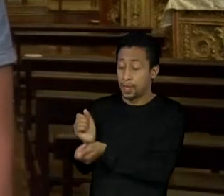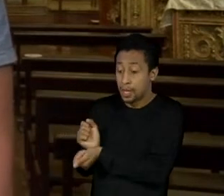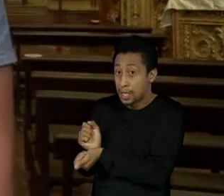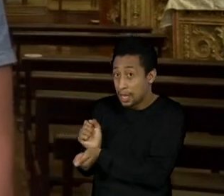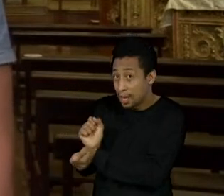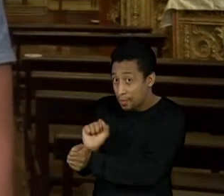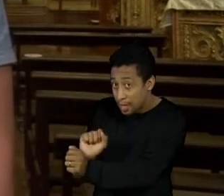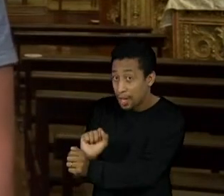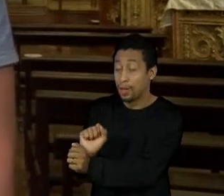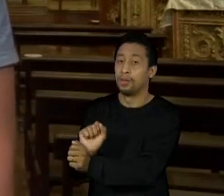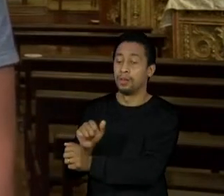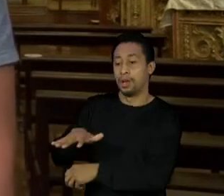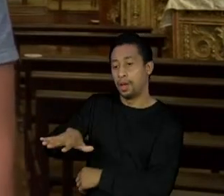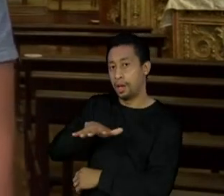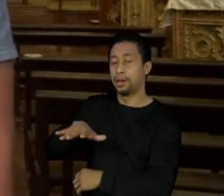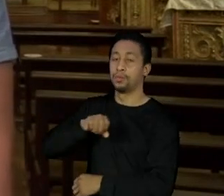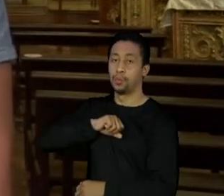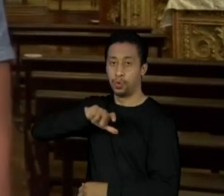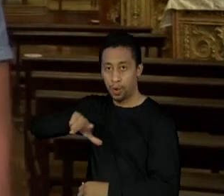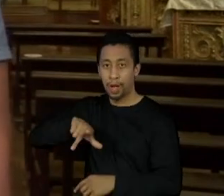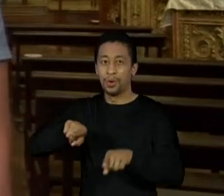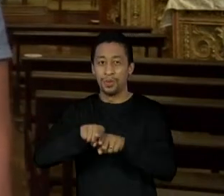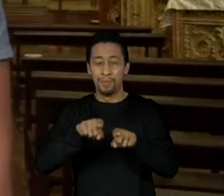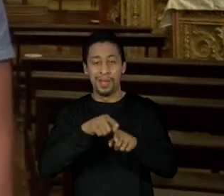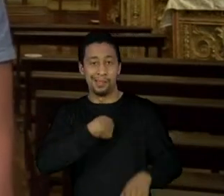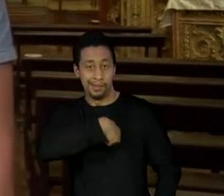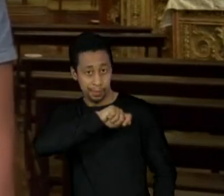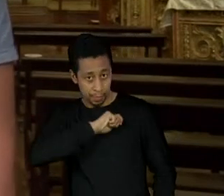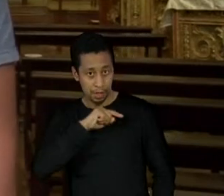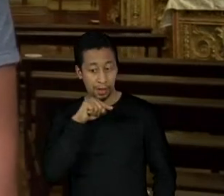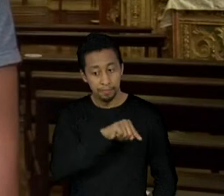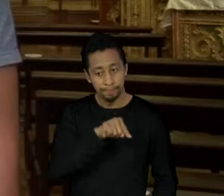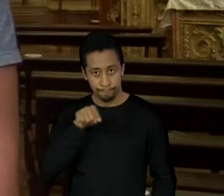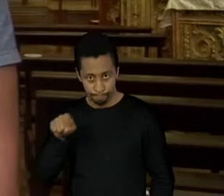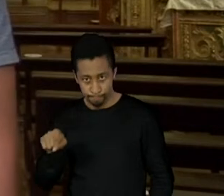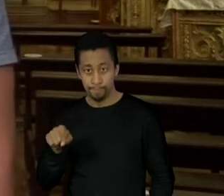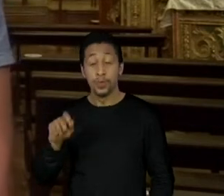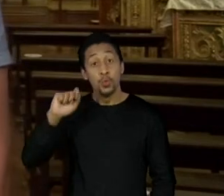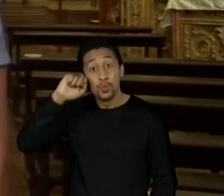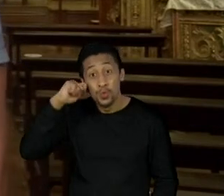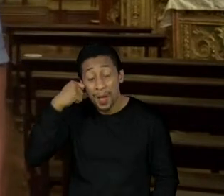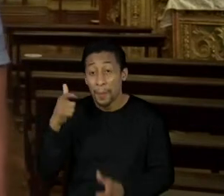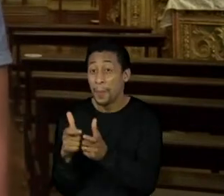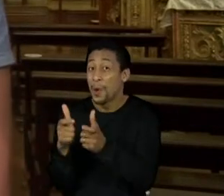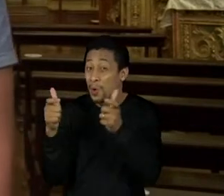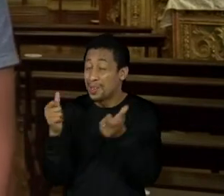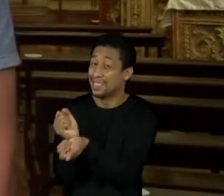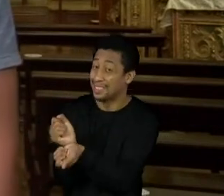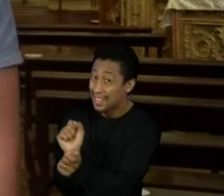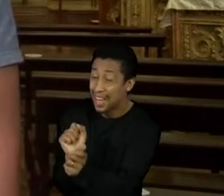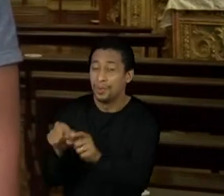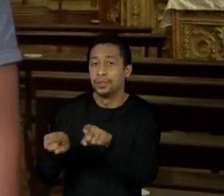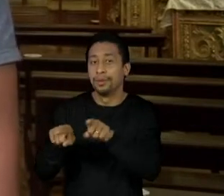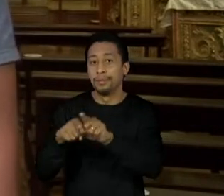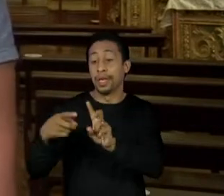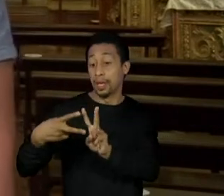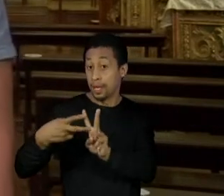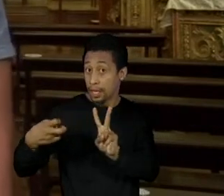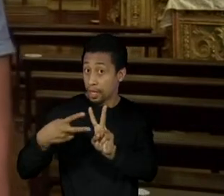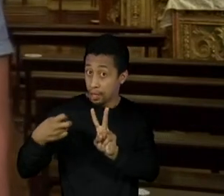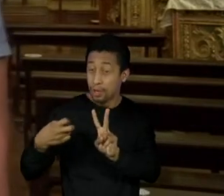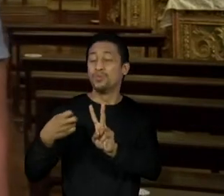comum no mundo português e no mundo espanhol, a partir do momento que os negros escravizados e os índios escravizados, especialmente na América